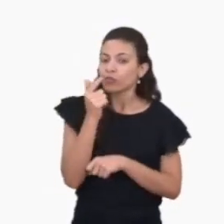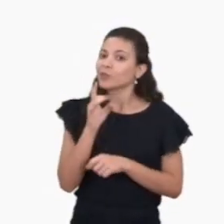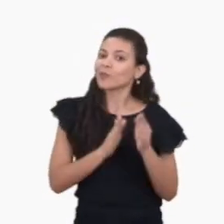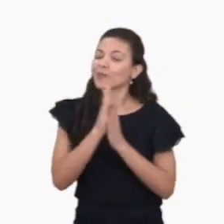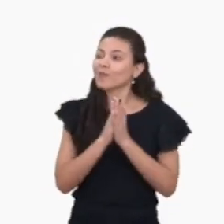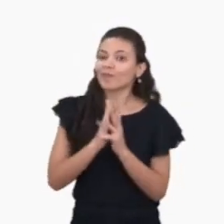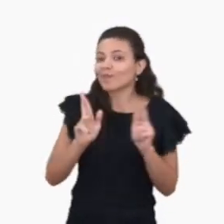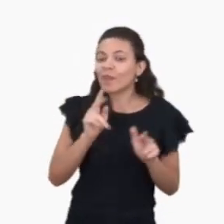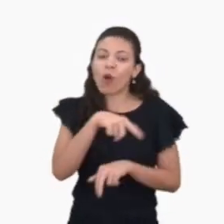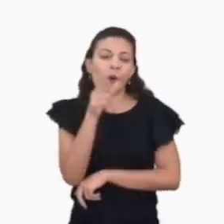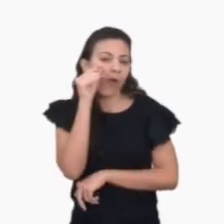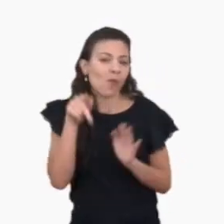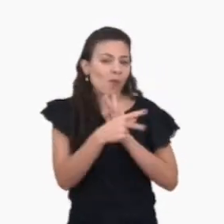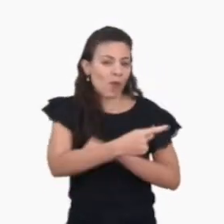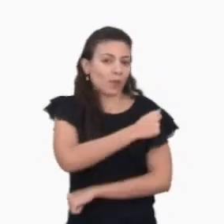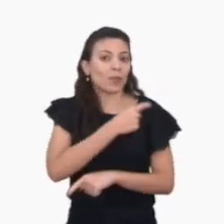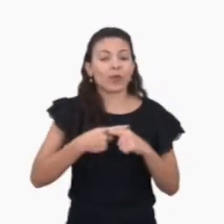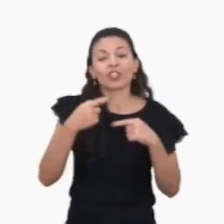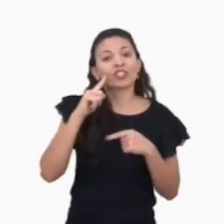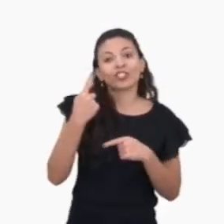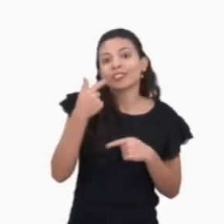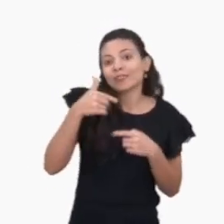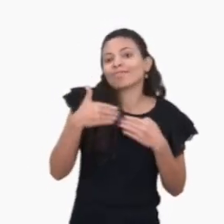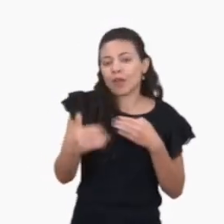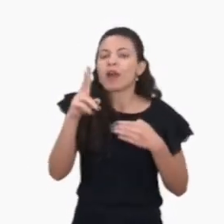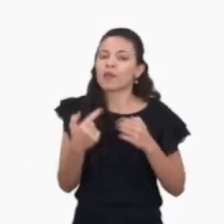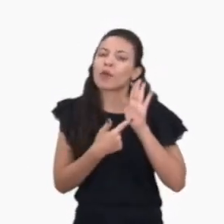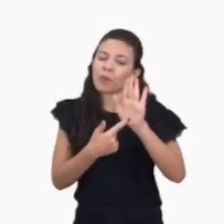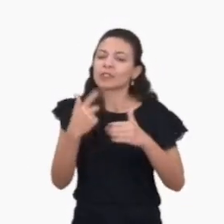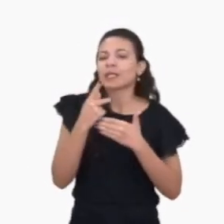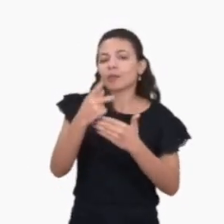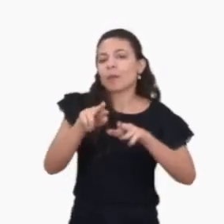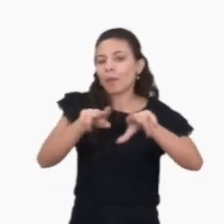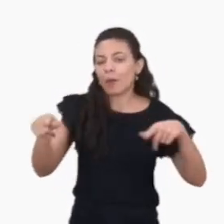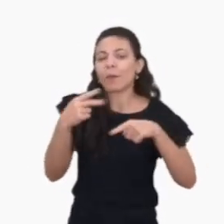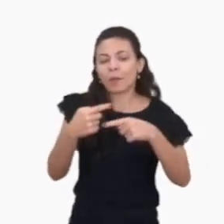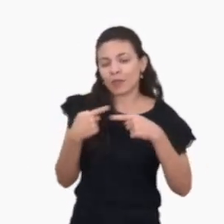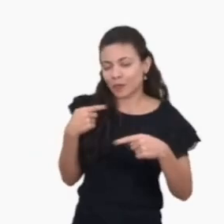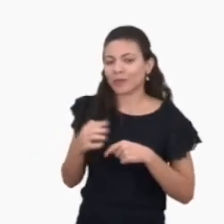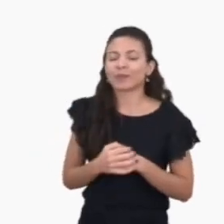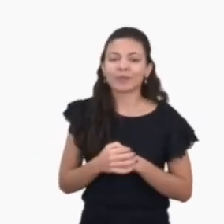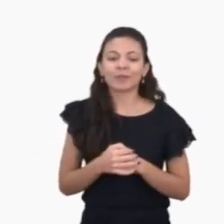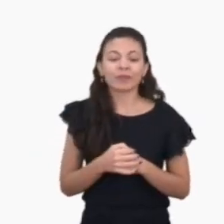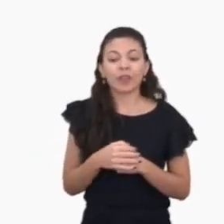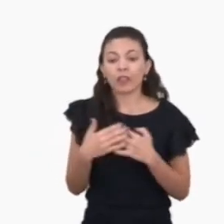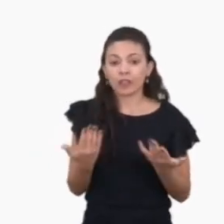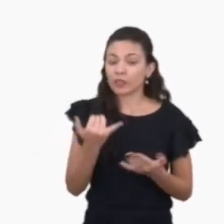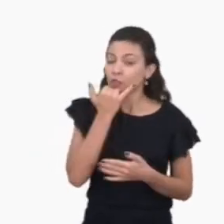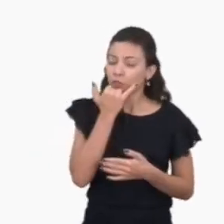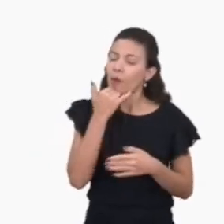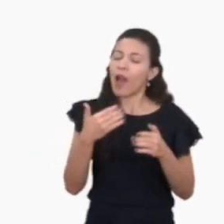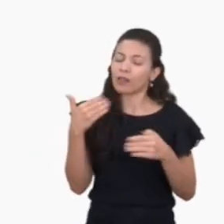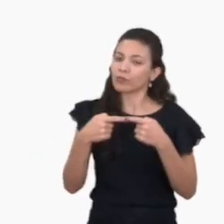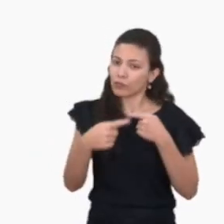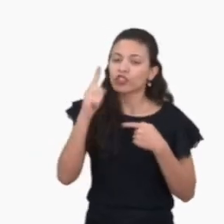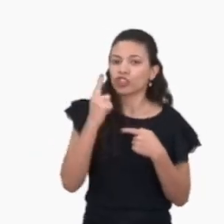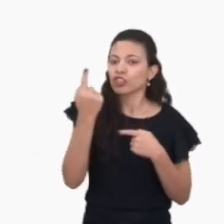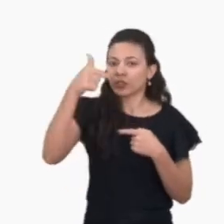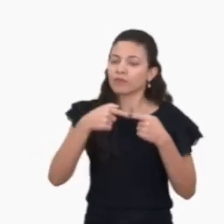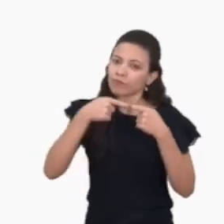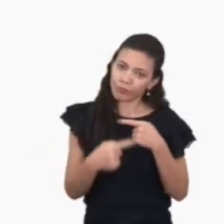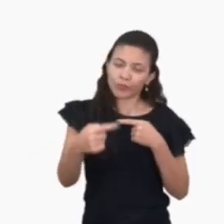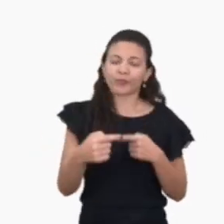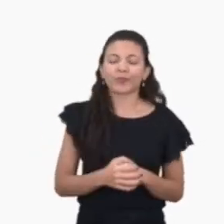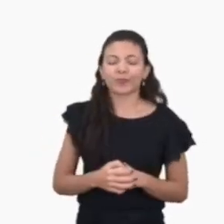expectativa, né, essa curiosidade, porque a partir do dia 17 já vão aparecer ali as premiações referentes à semana anterior, tá bom? Então, desculpa, a partir do dia 17 vão aparecer as premiações referentes à